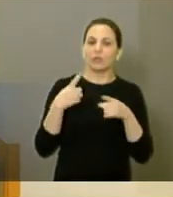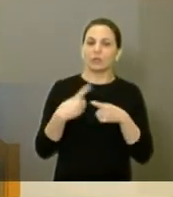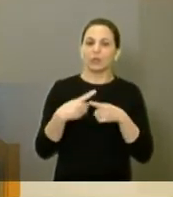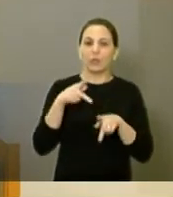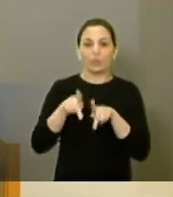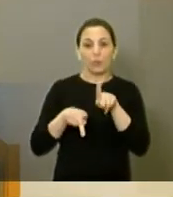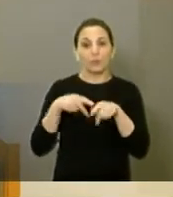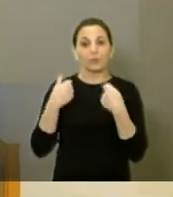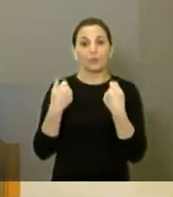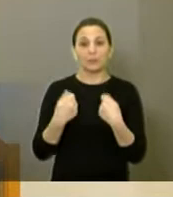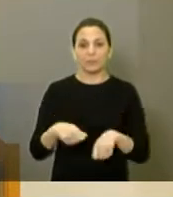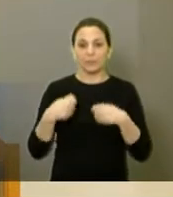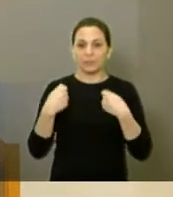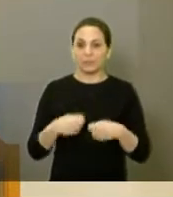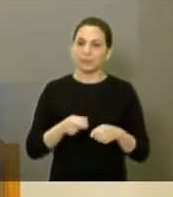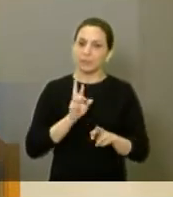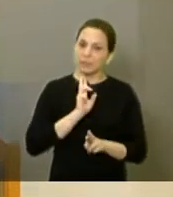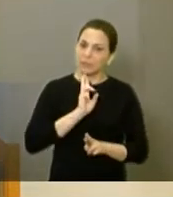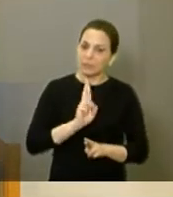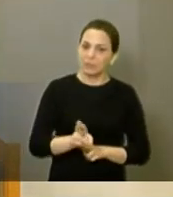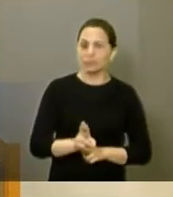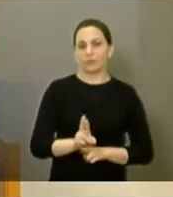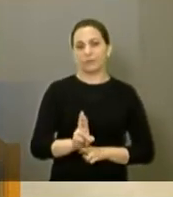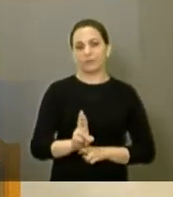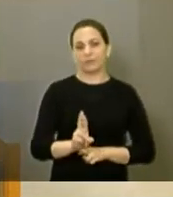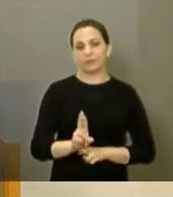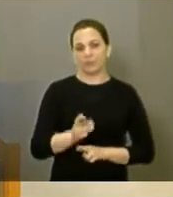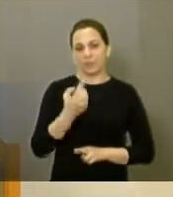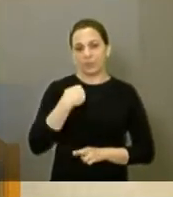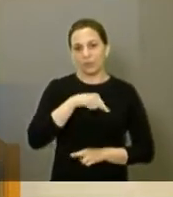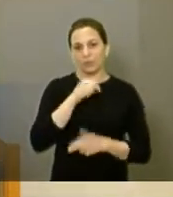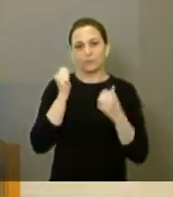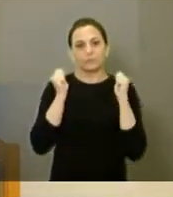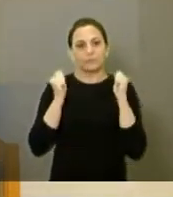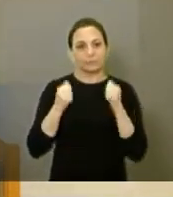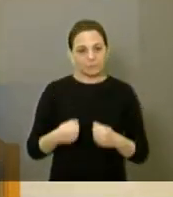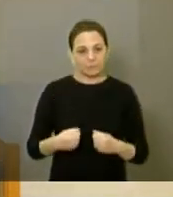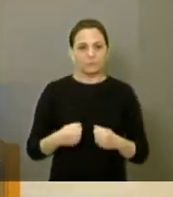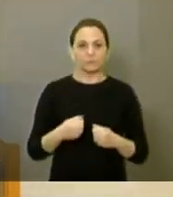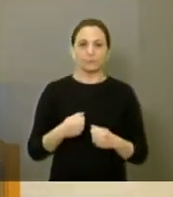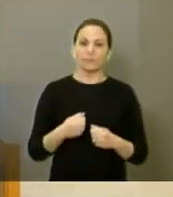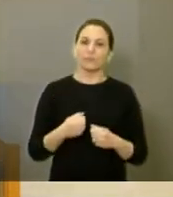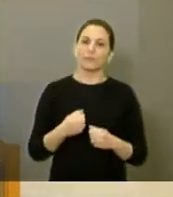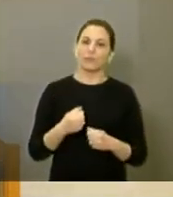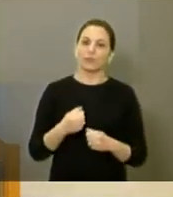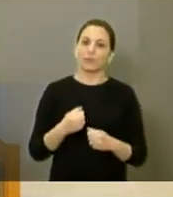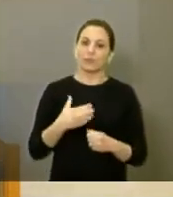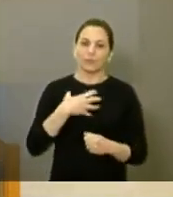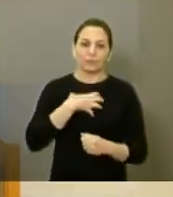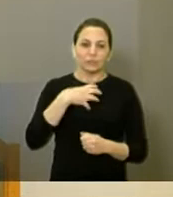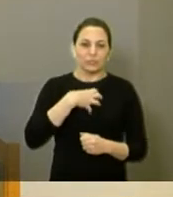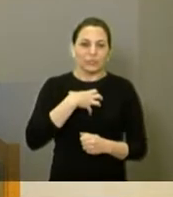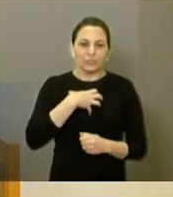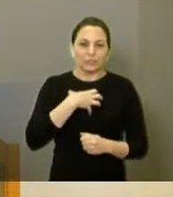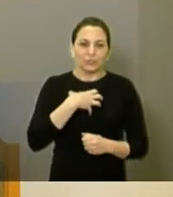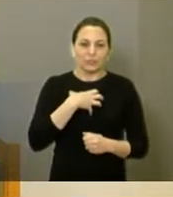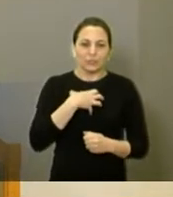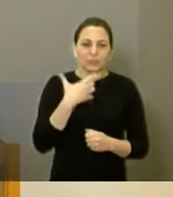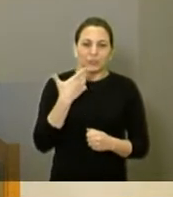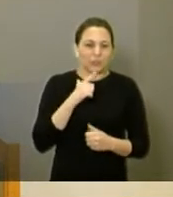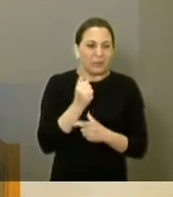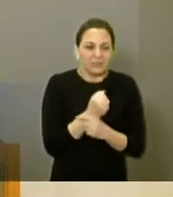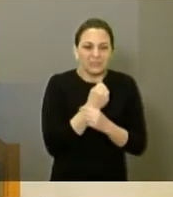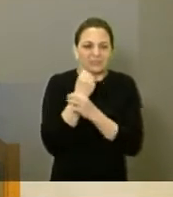população precisa dessa resposta ea gente não pode seguir dessa forma que tão insegura e